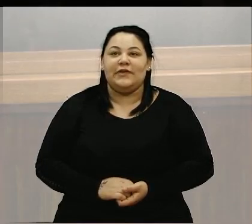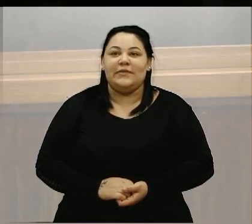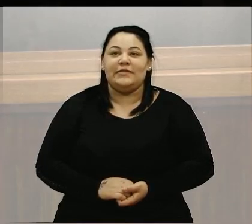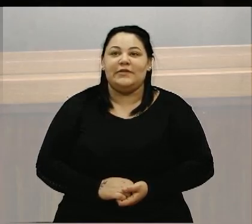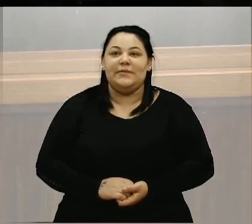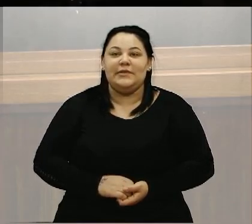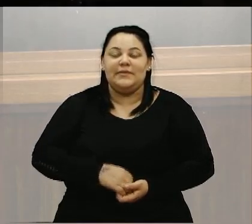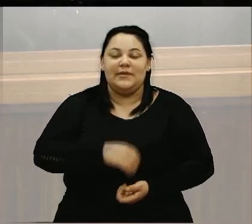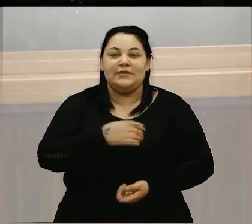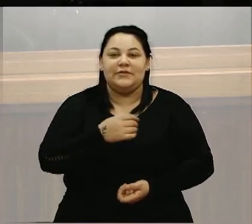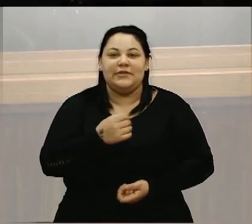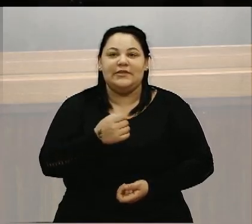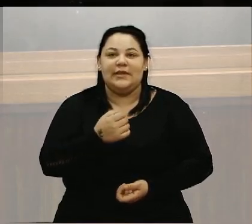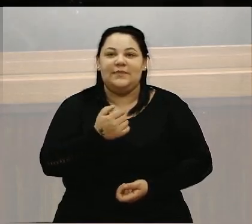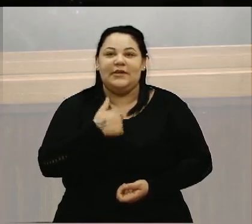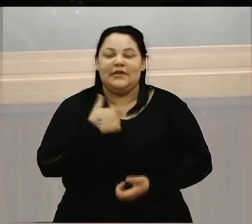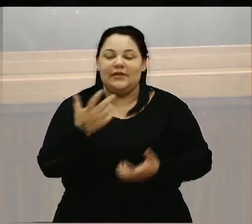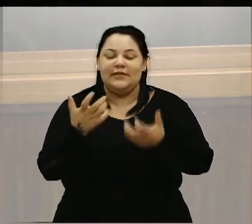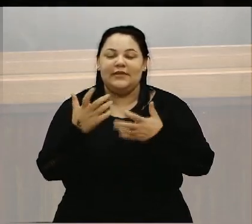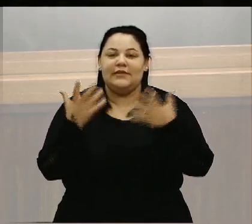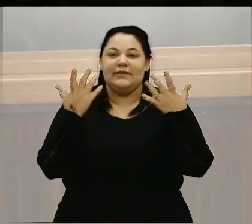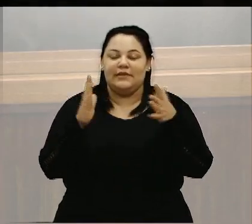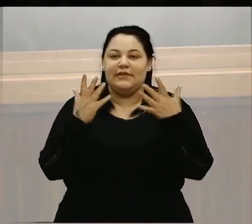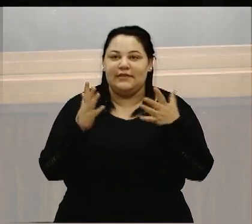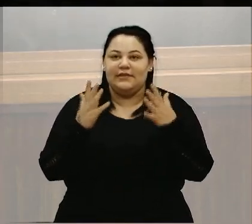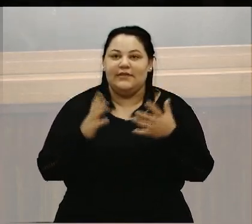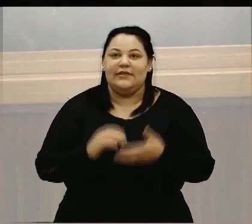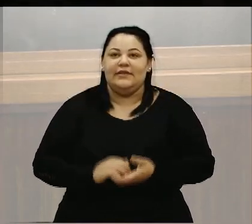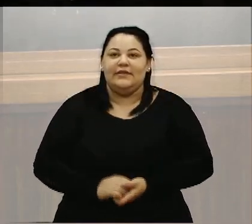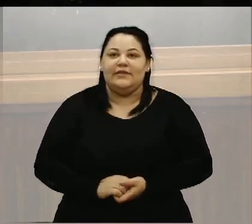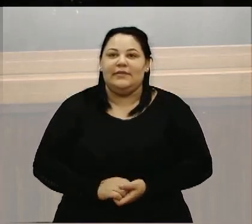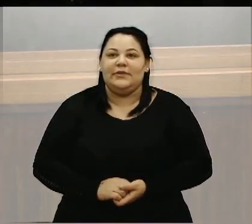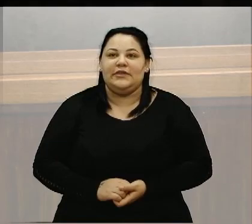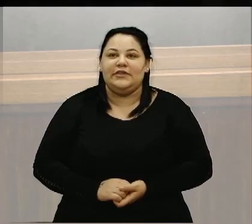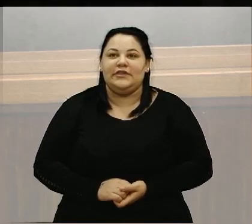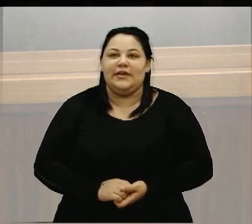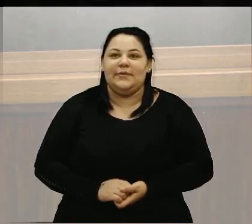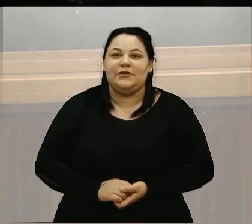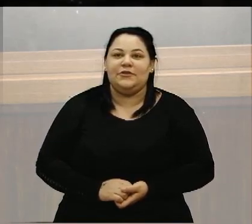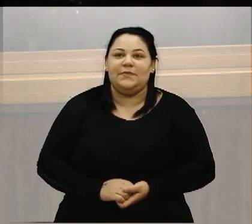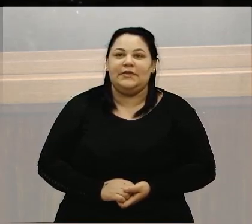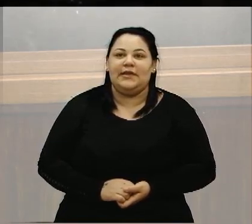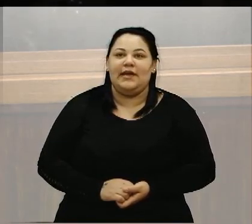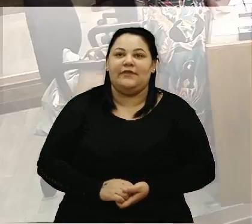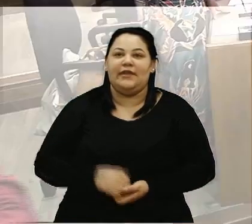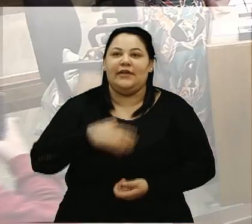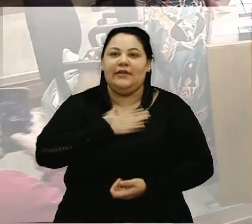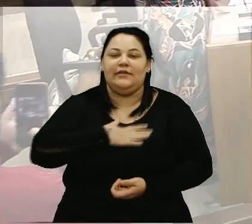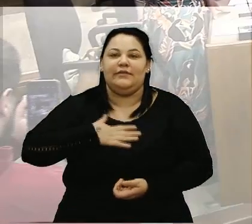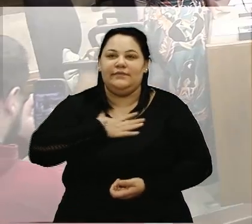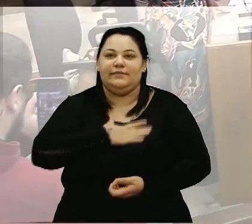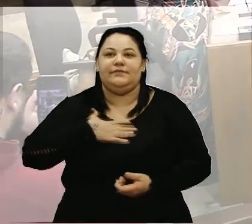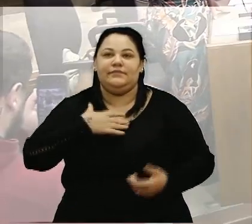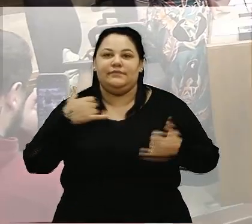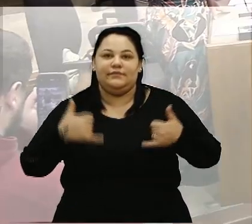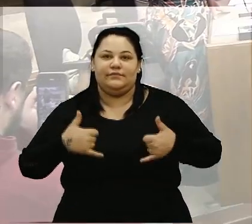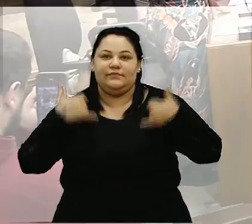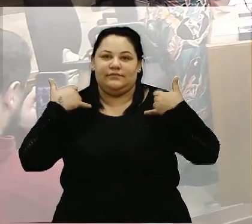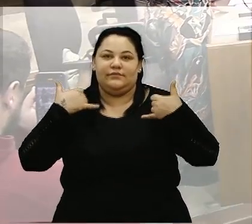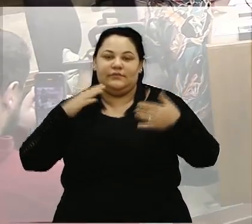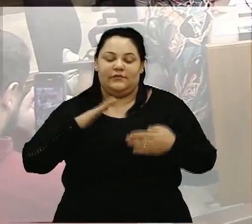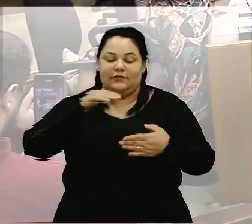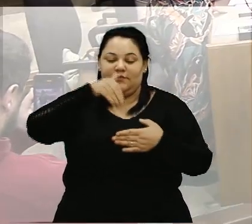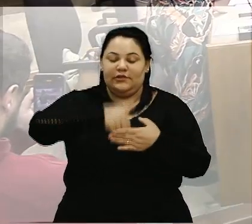lhe parabenizar. Agora, pessoalmente, falei em primeira discussão o prazer e o orgulho de estar votando